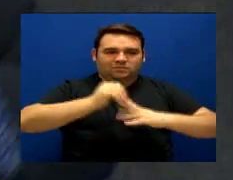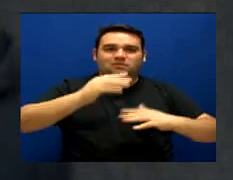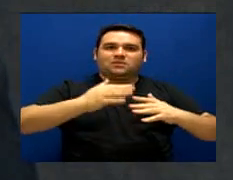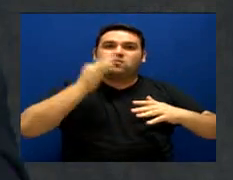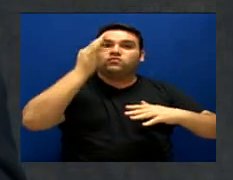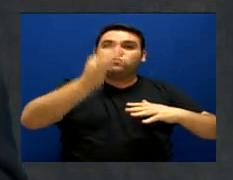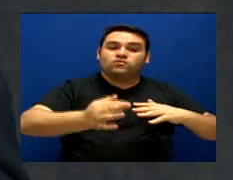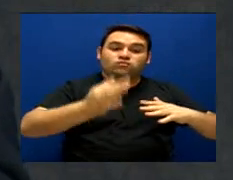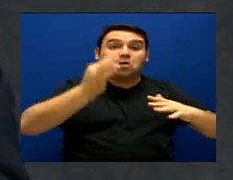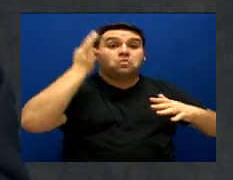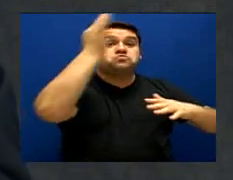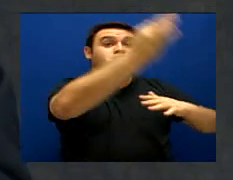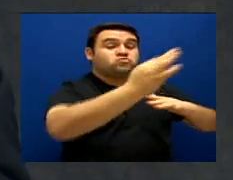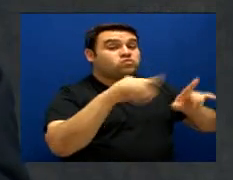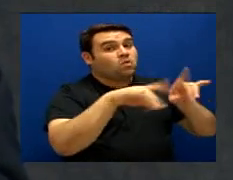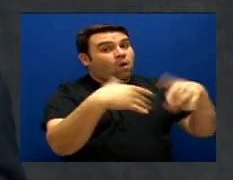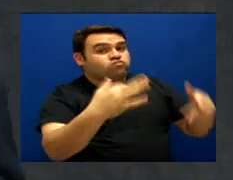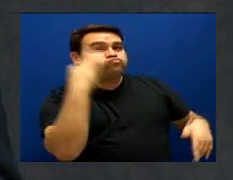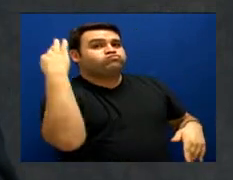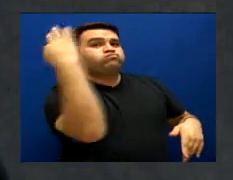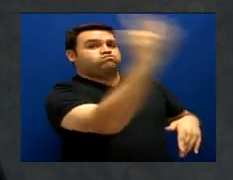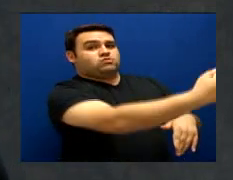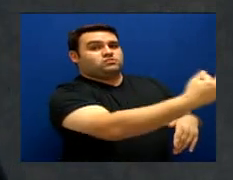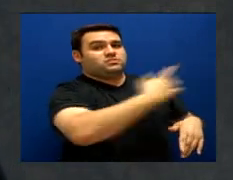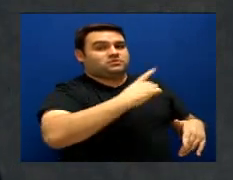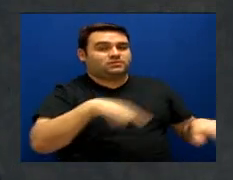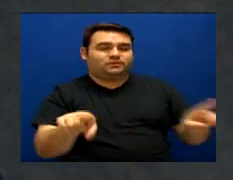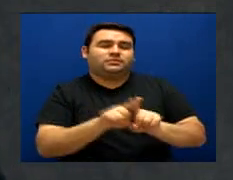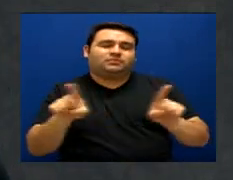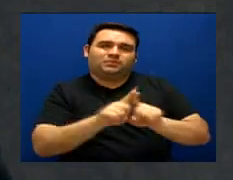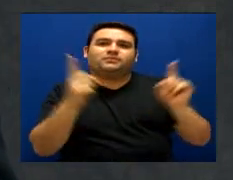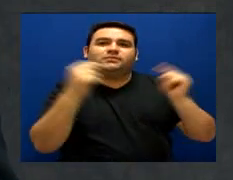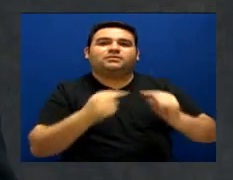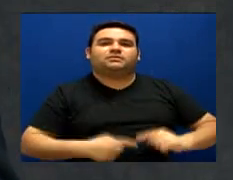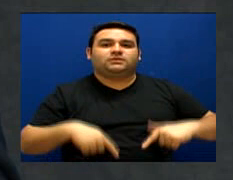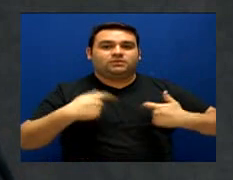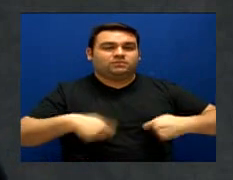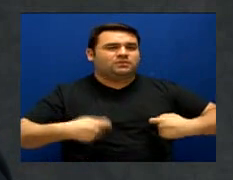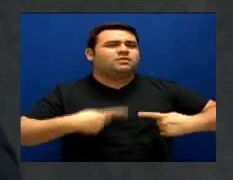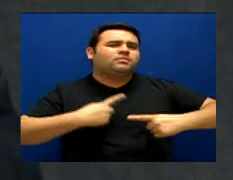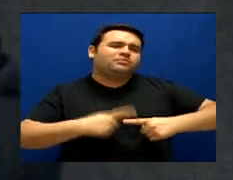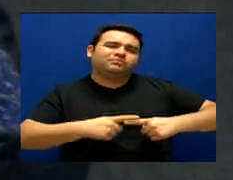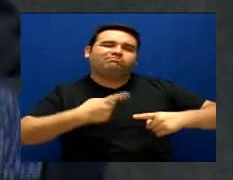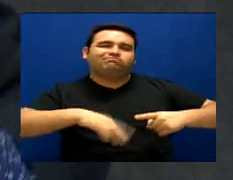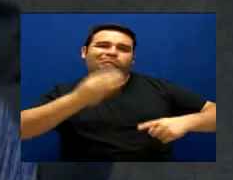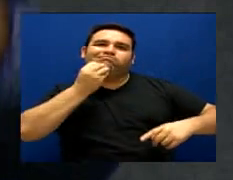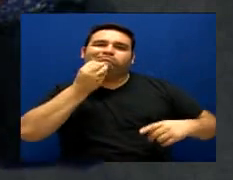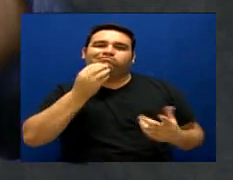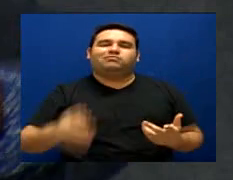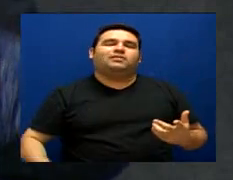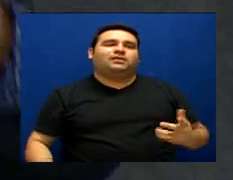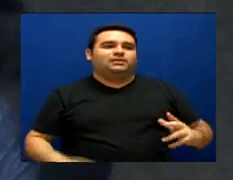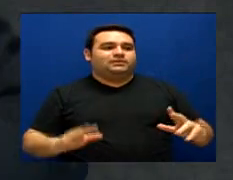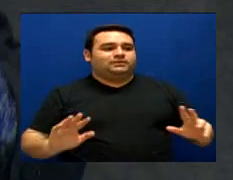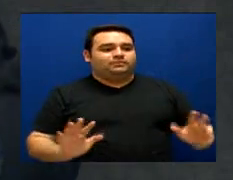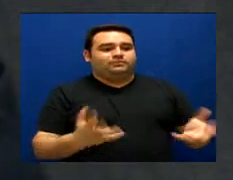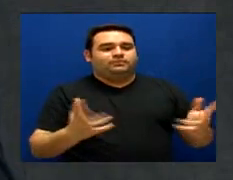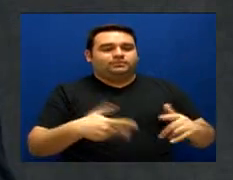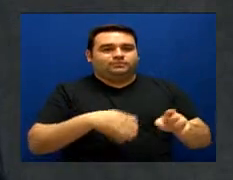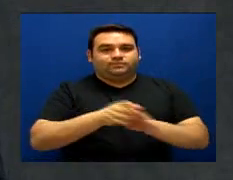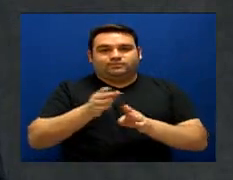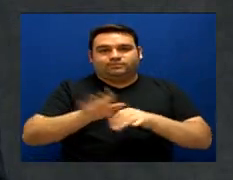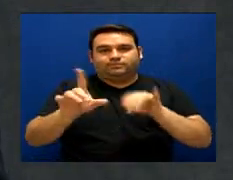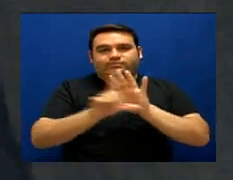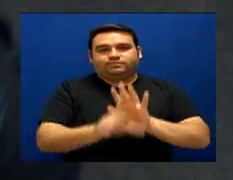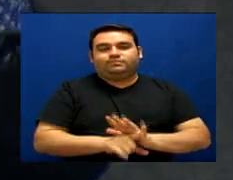curto, médio e longo prazo que deverão ser implementadas aqui, para tentar estimular, disciplinar